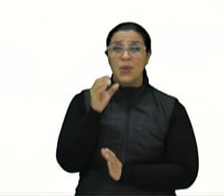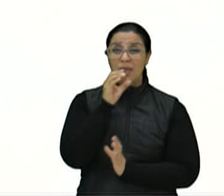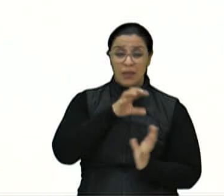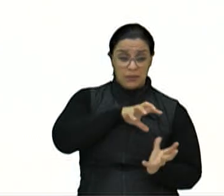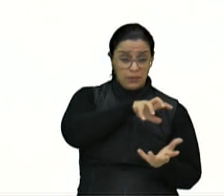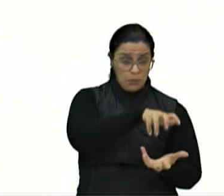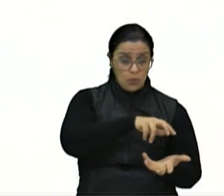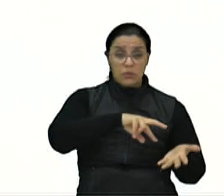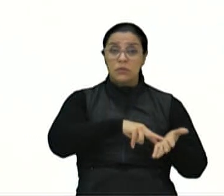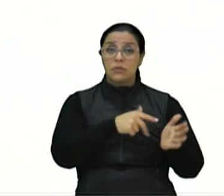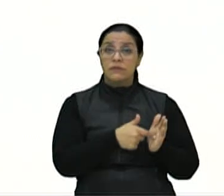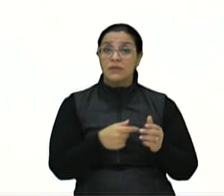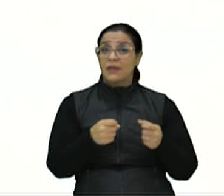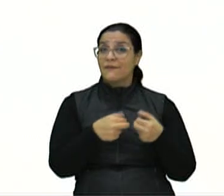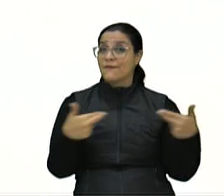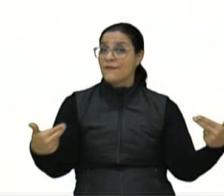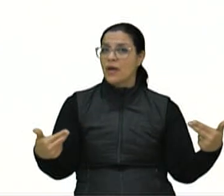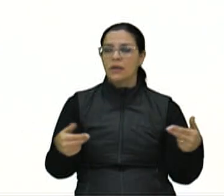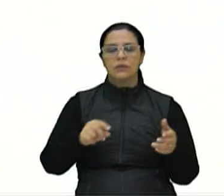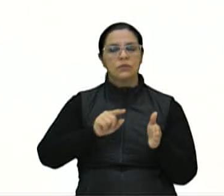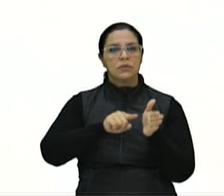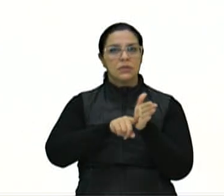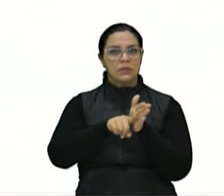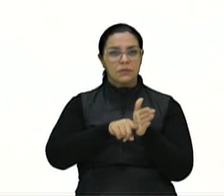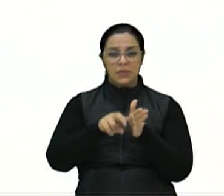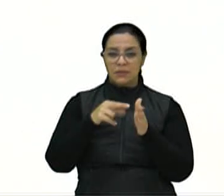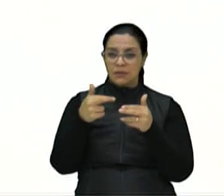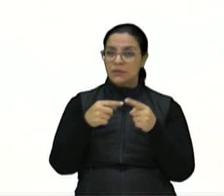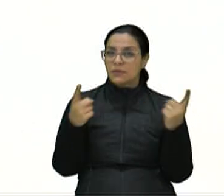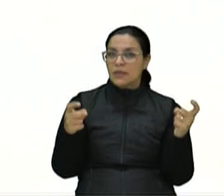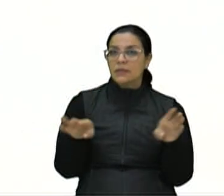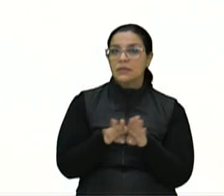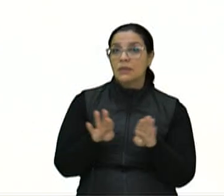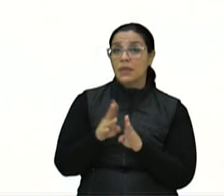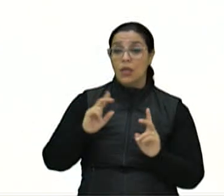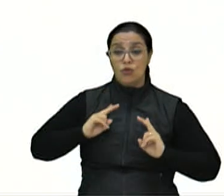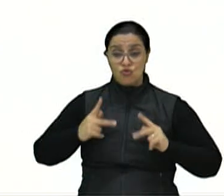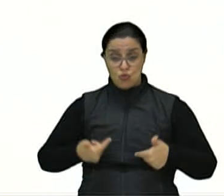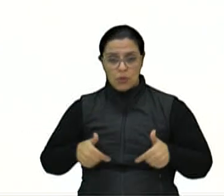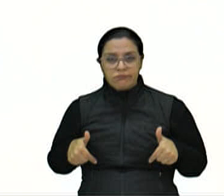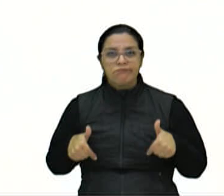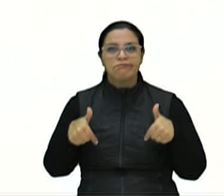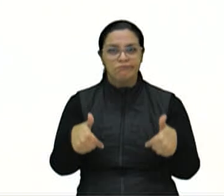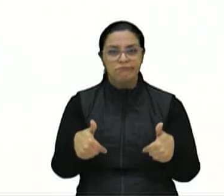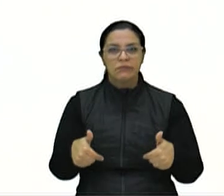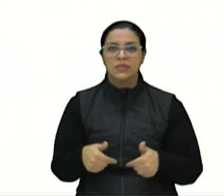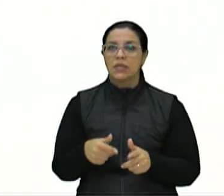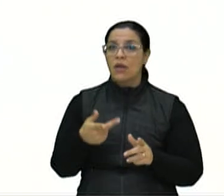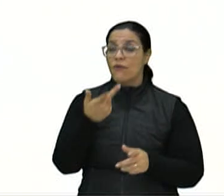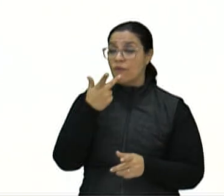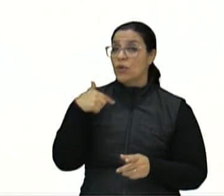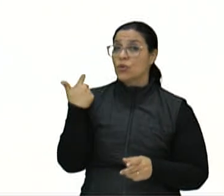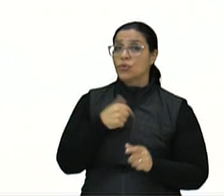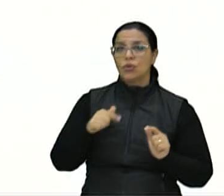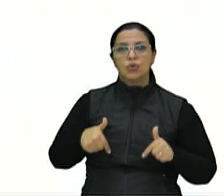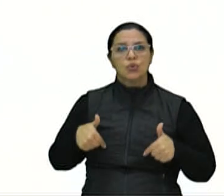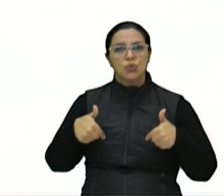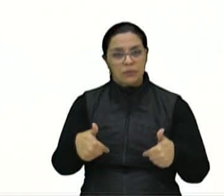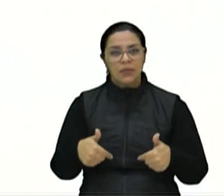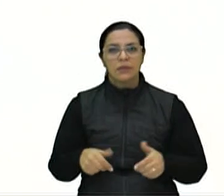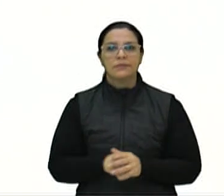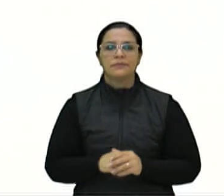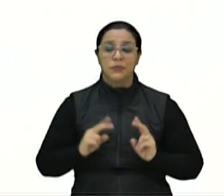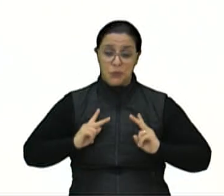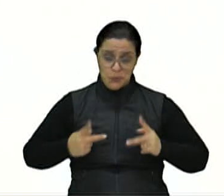é considerado por muitos cientistas como um fenômeno provocado pelo homem. Você sabe que eu não gosto do termo homem, eu prefiro pelo ser